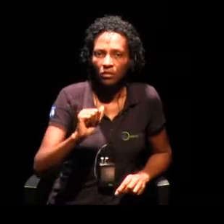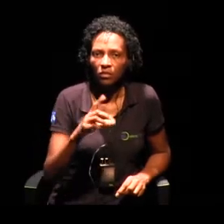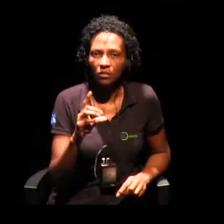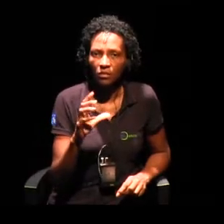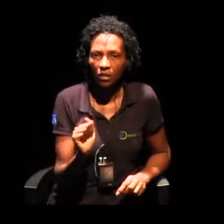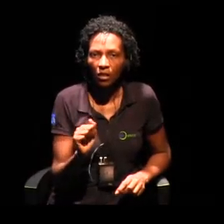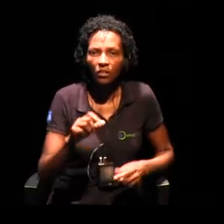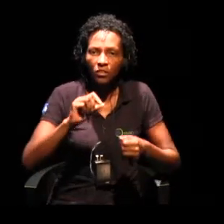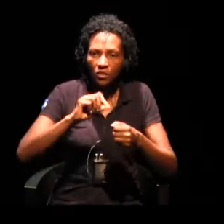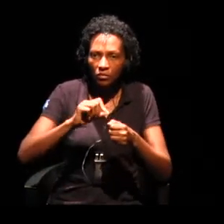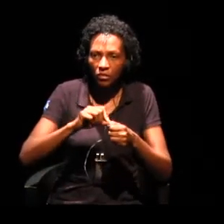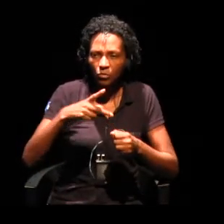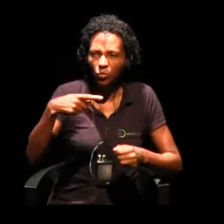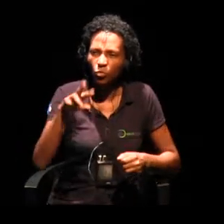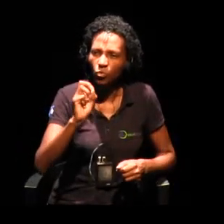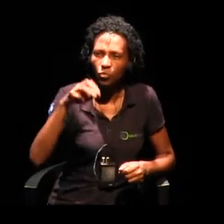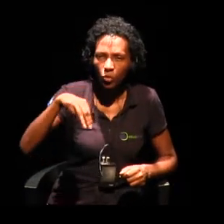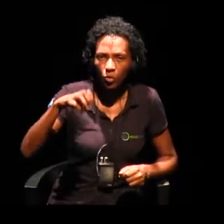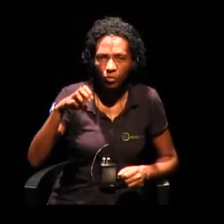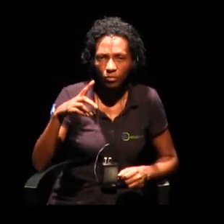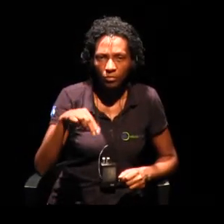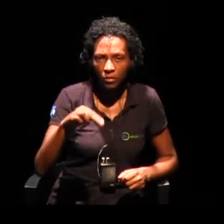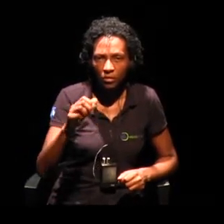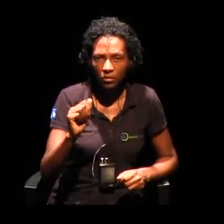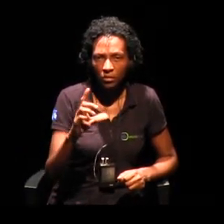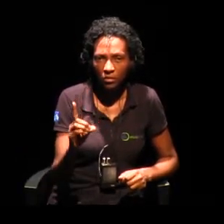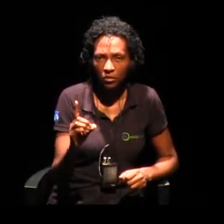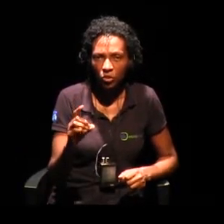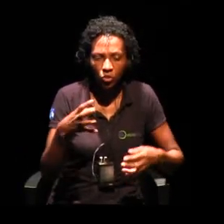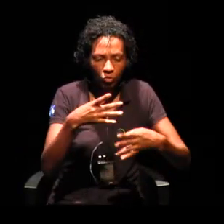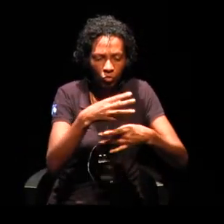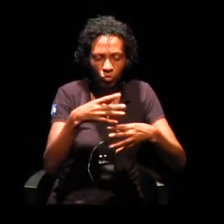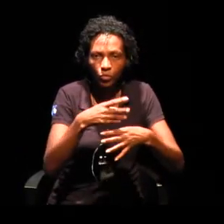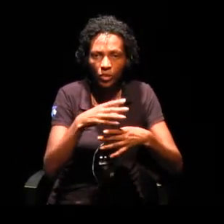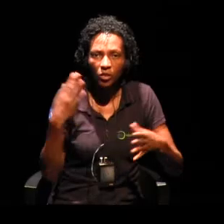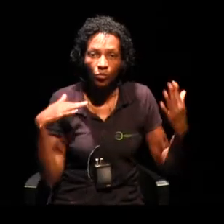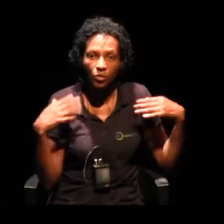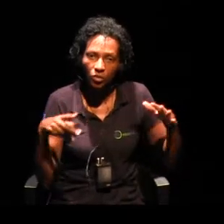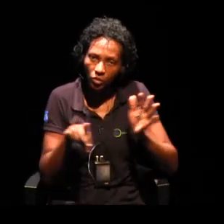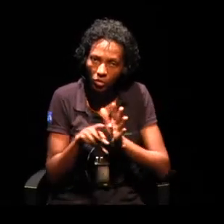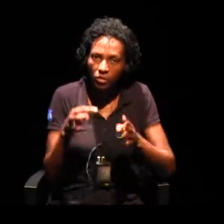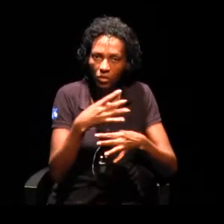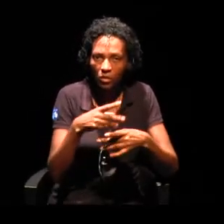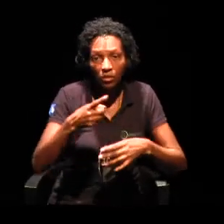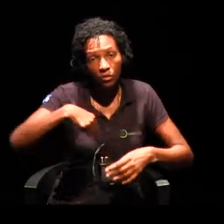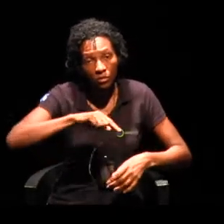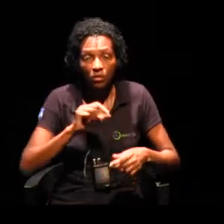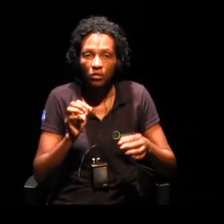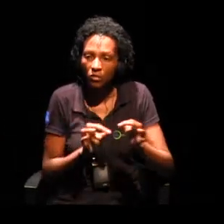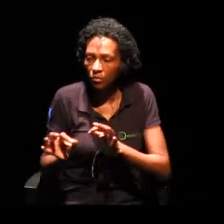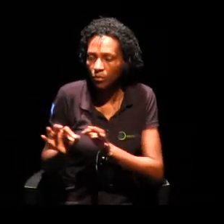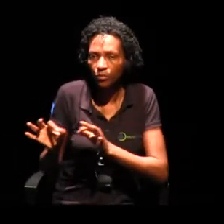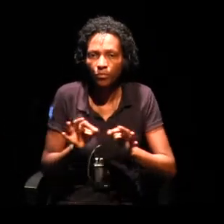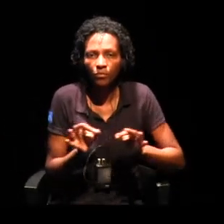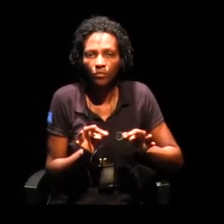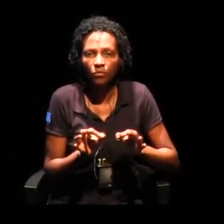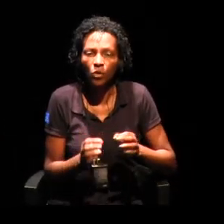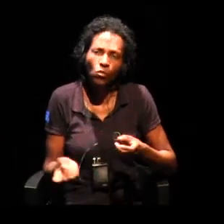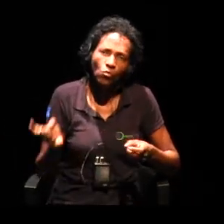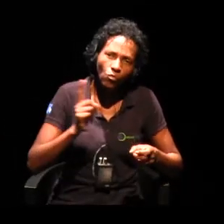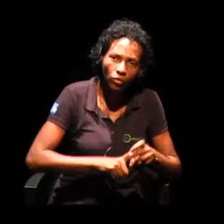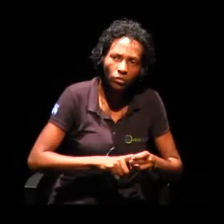uma esplanada e criamos o que nós chamamos de promenade urbana, ou um passeio urbano. O que nós fizemos